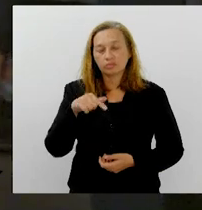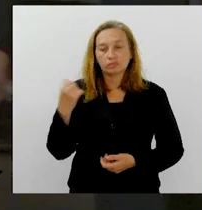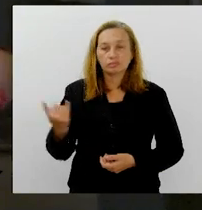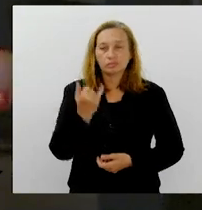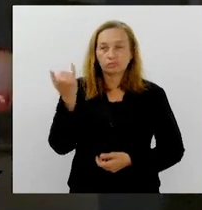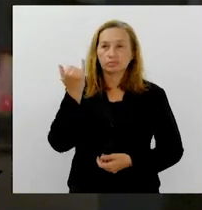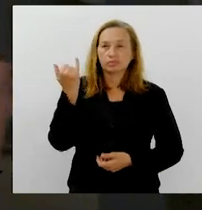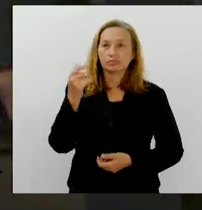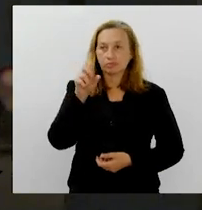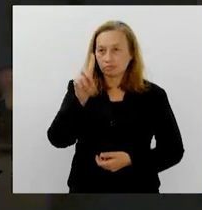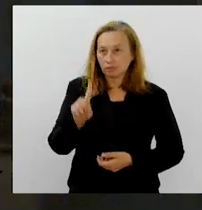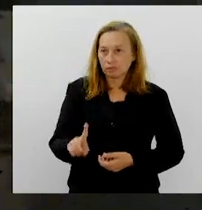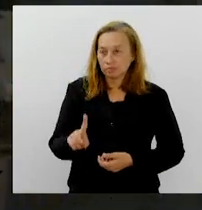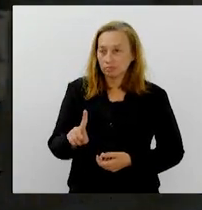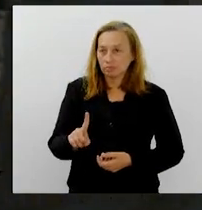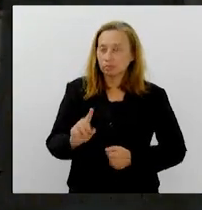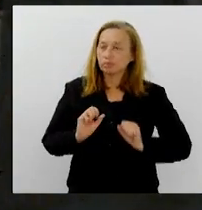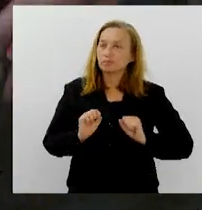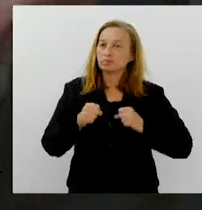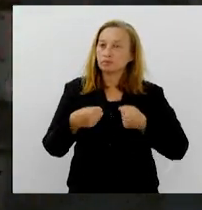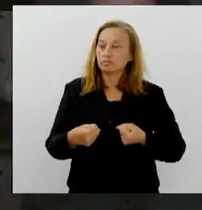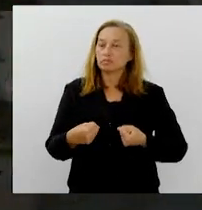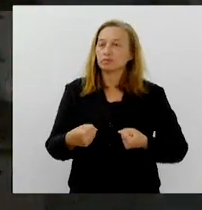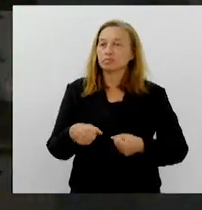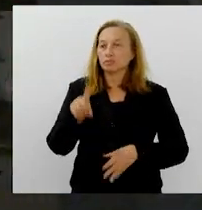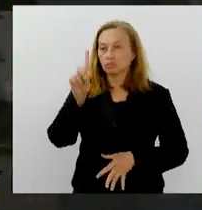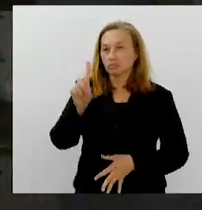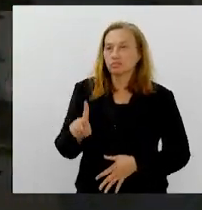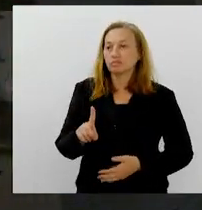do direito e na defesa dos direitos.